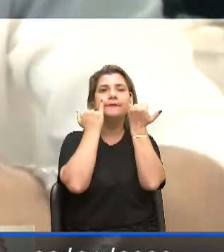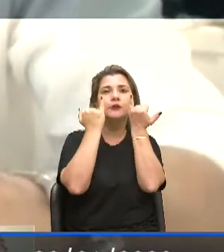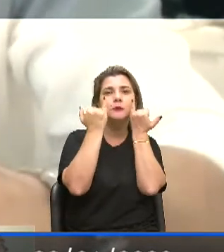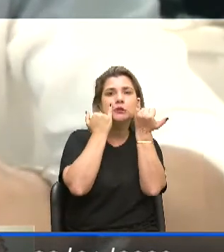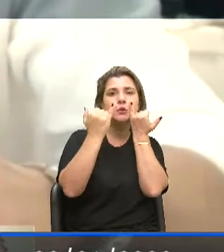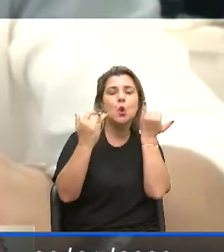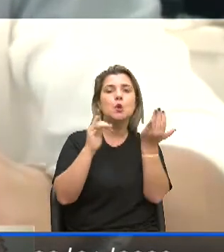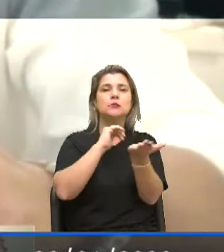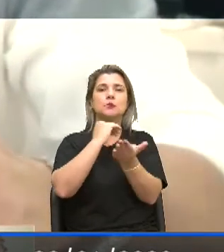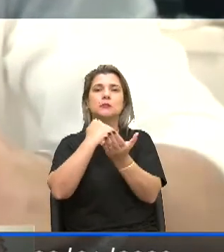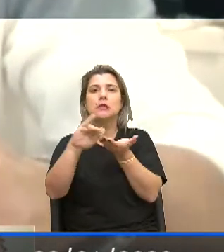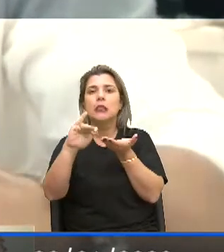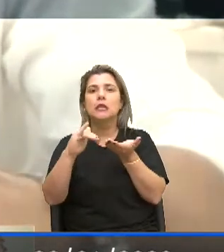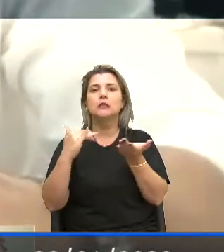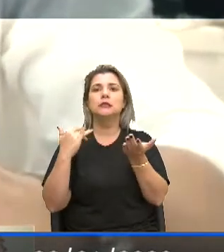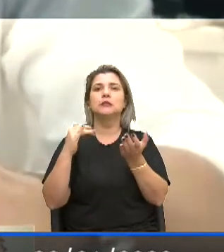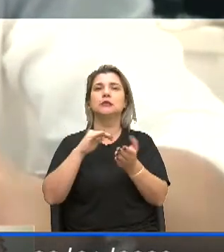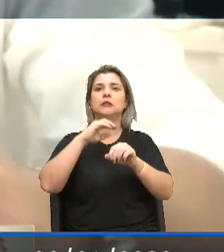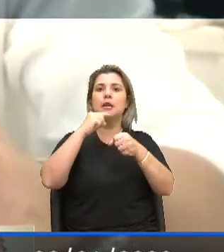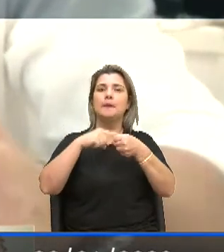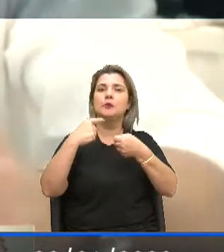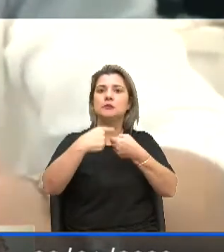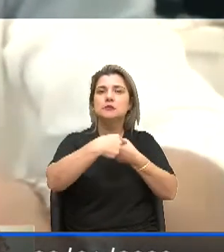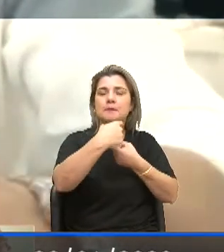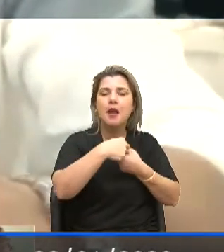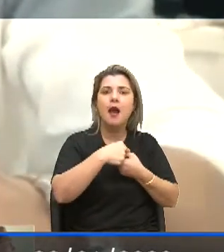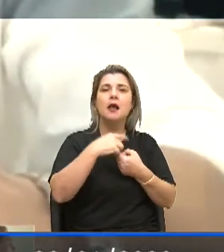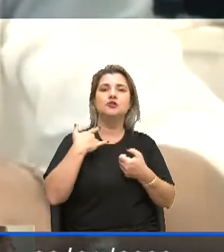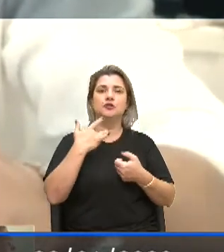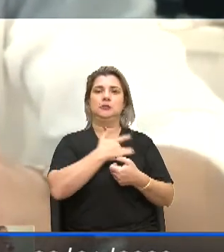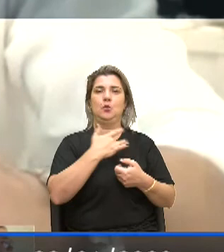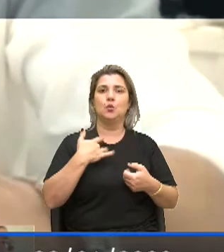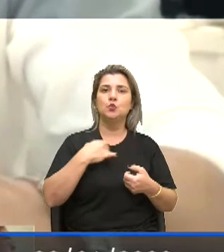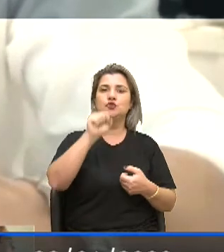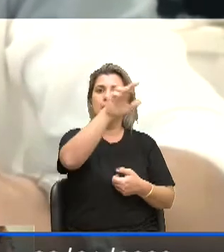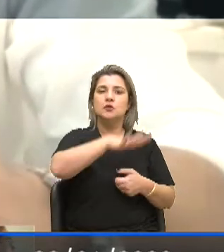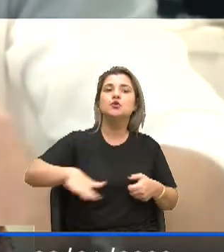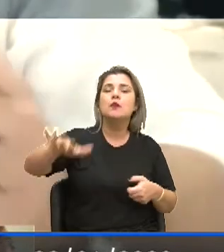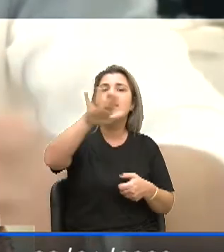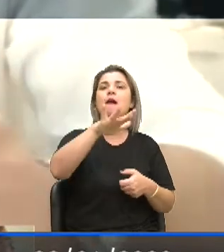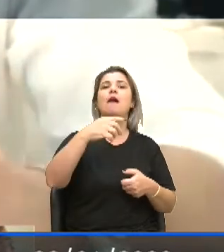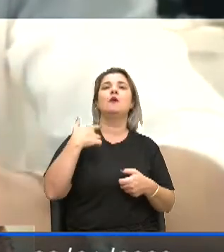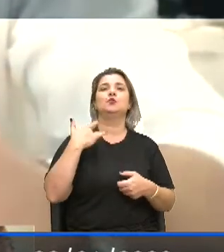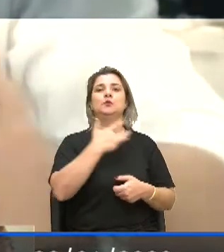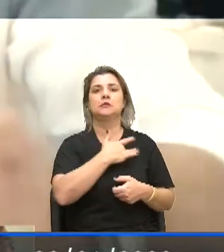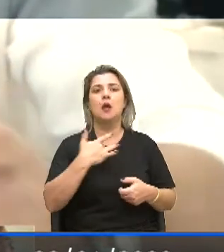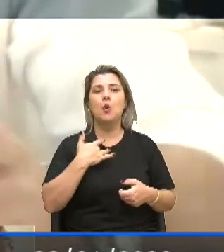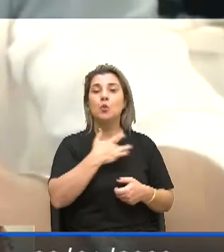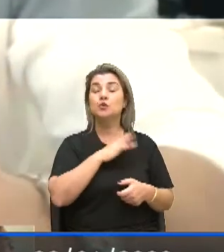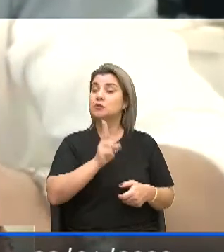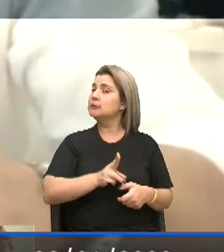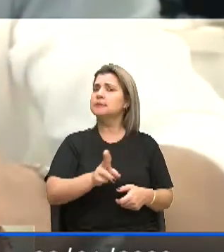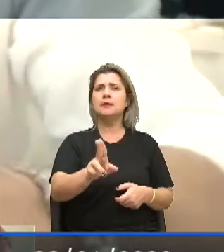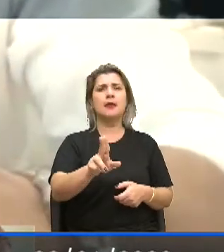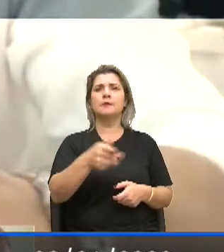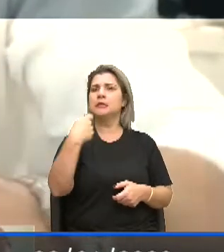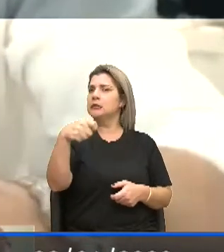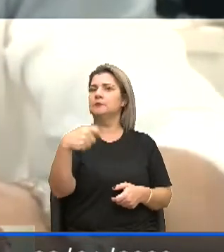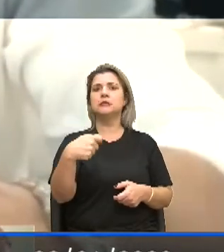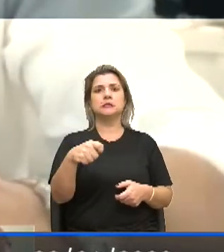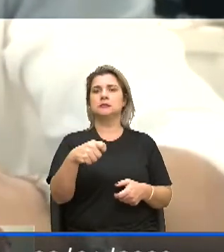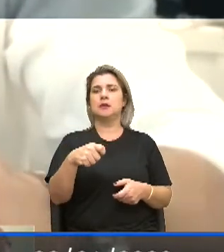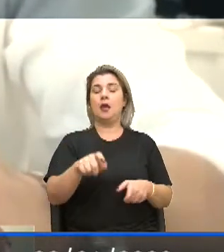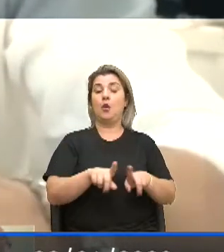municipais de saúde regionais de saúde, quando assim necessário. Quando a gente vai investigar um surto lá dentro